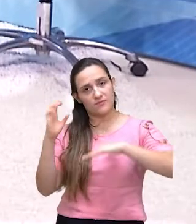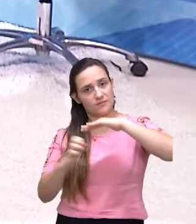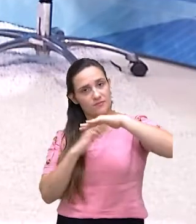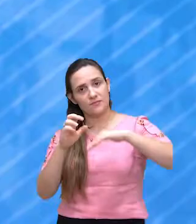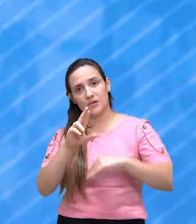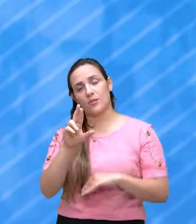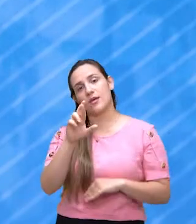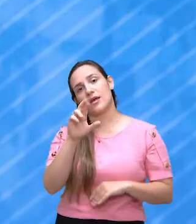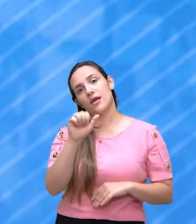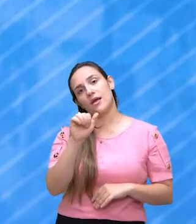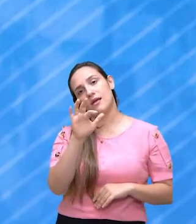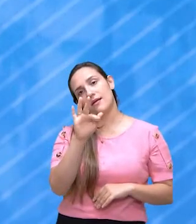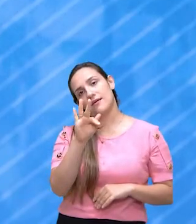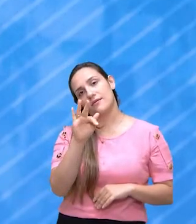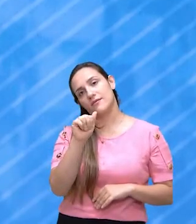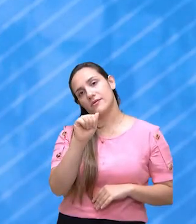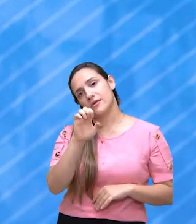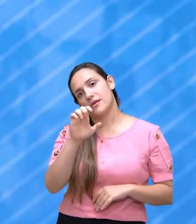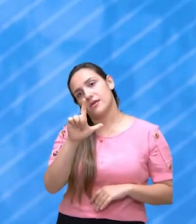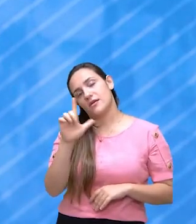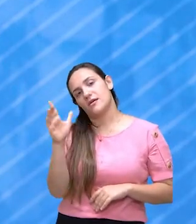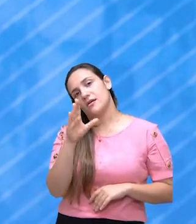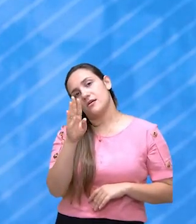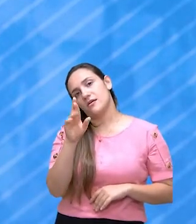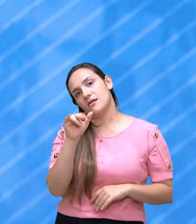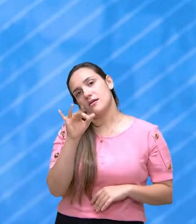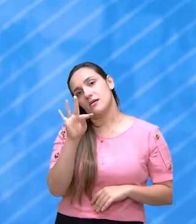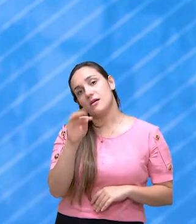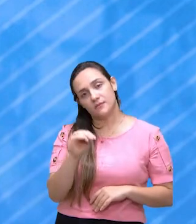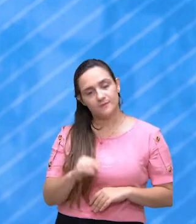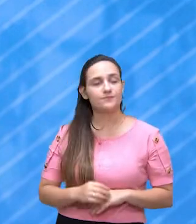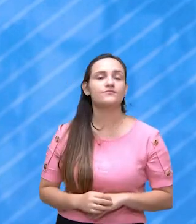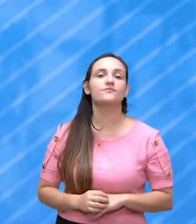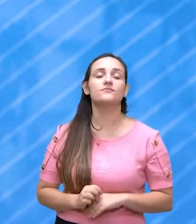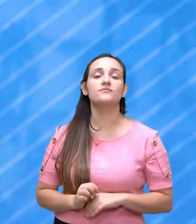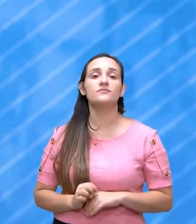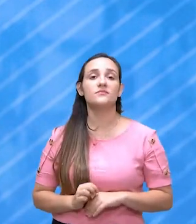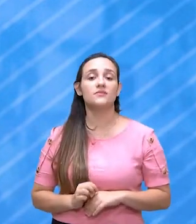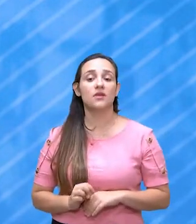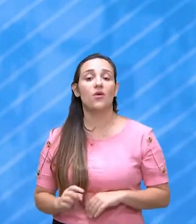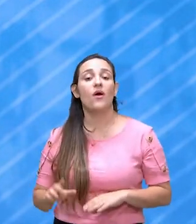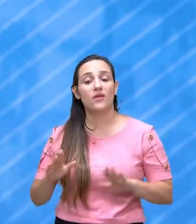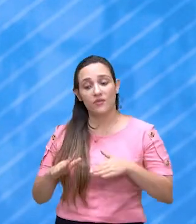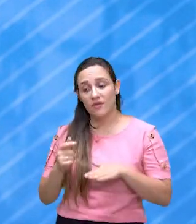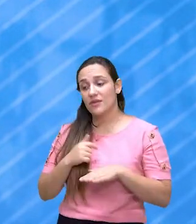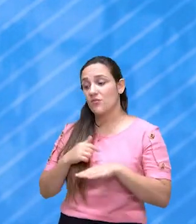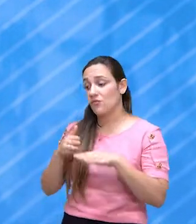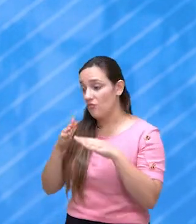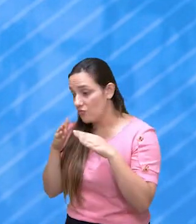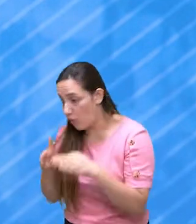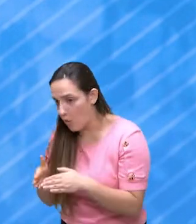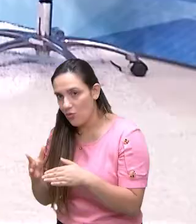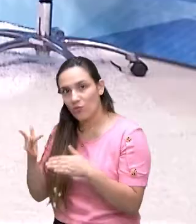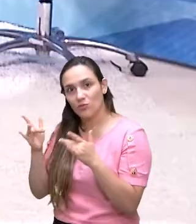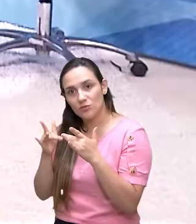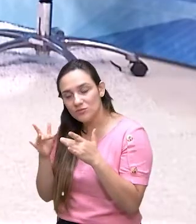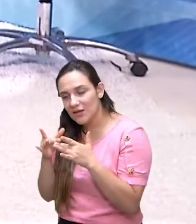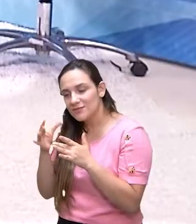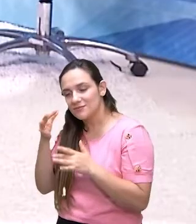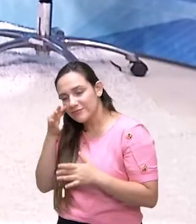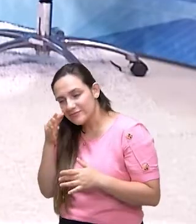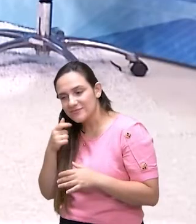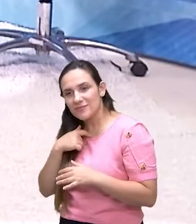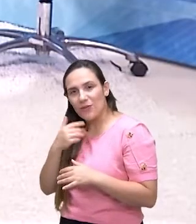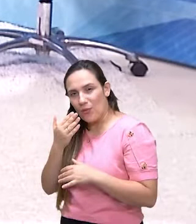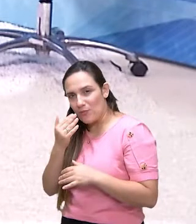com o professor direito empresarial Doutor Rafael Brito então a gente chega no interior ou presencialmente ou nós vamos lá